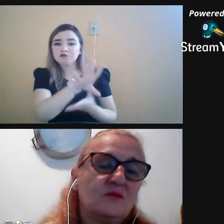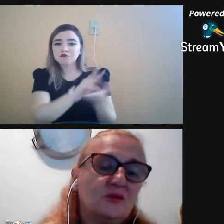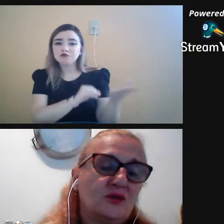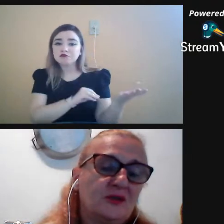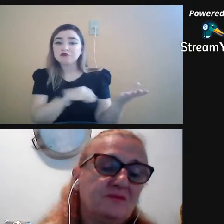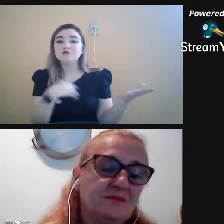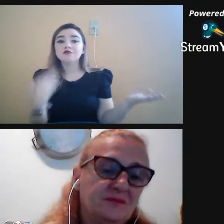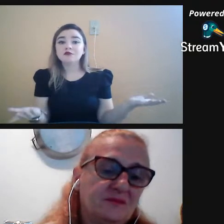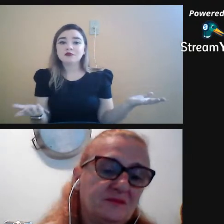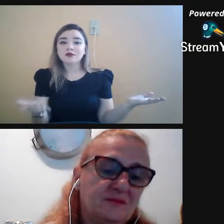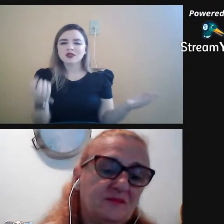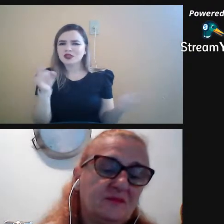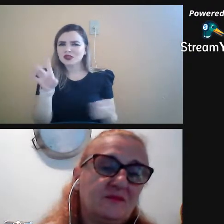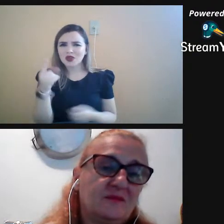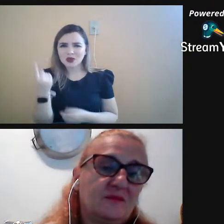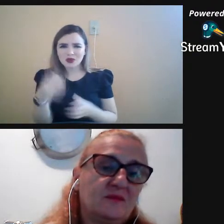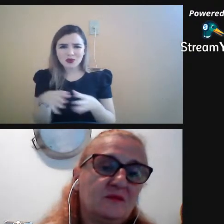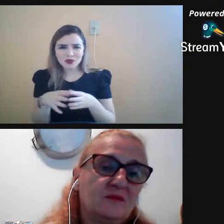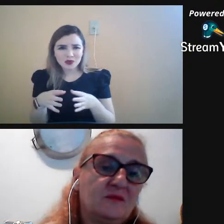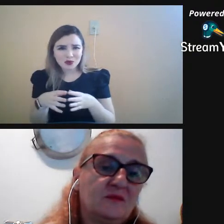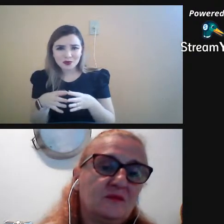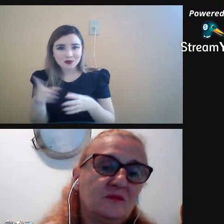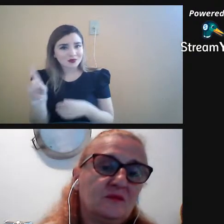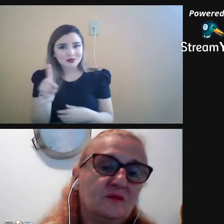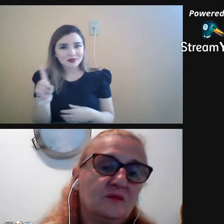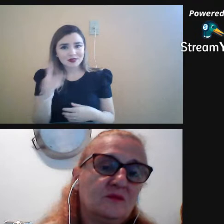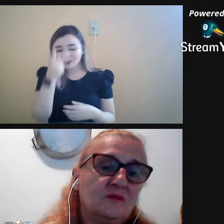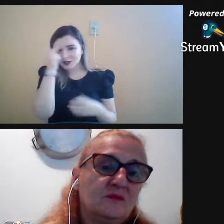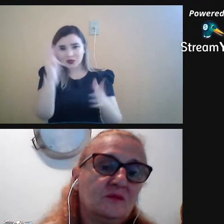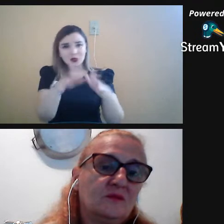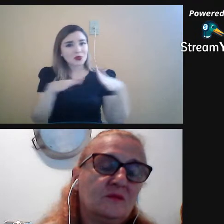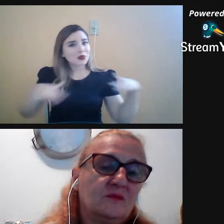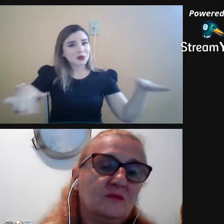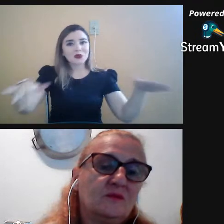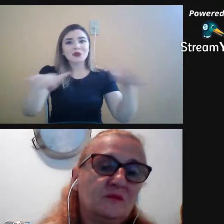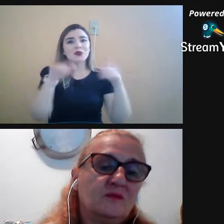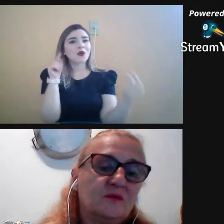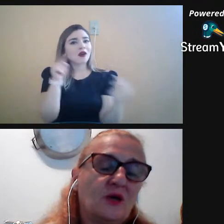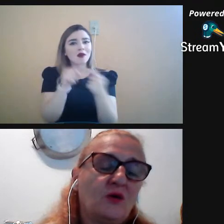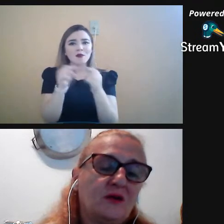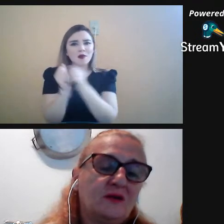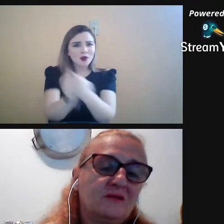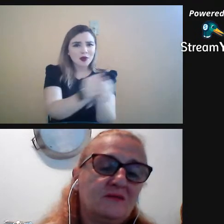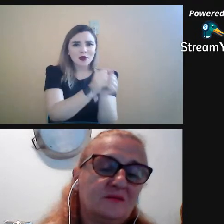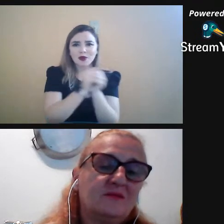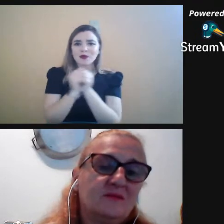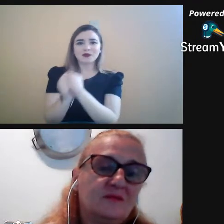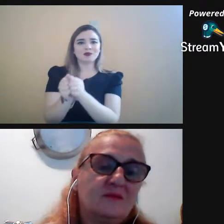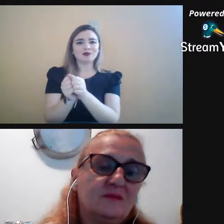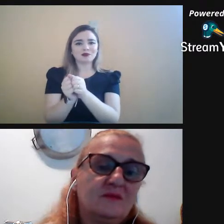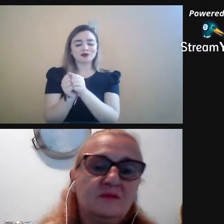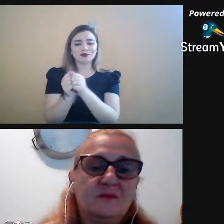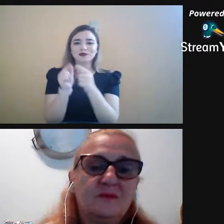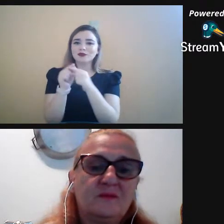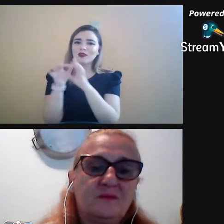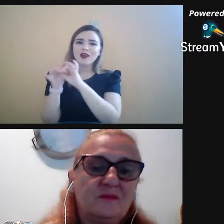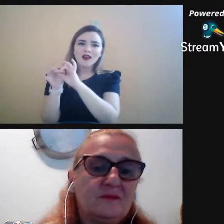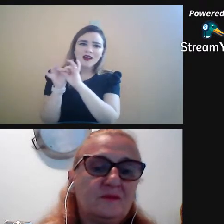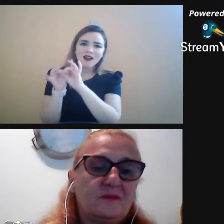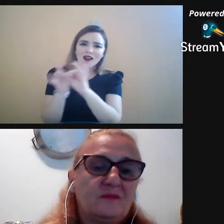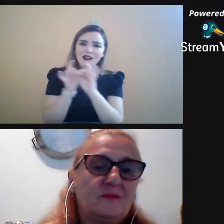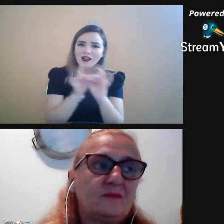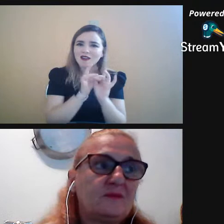É só um grupo? Não, todo mundo tá junto nisso aí. As relações acontecem com